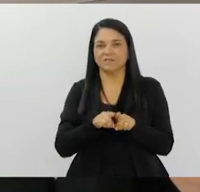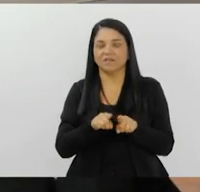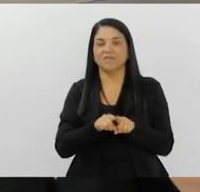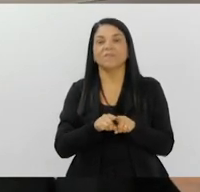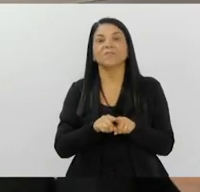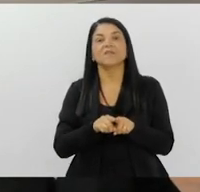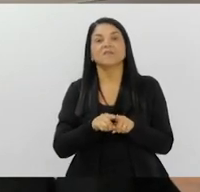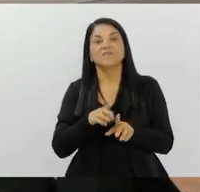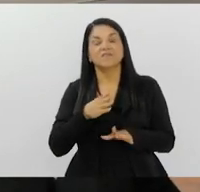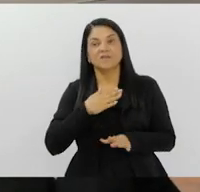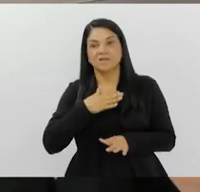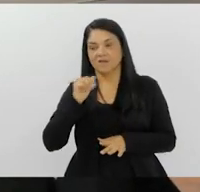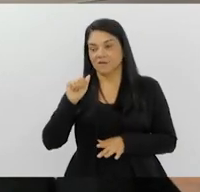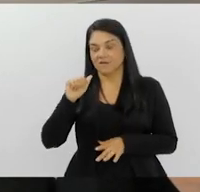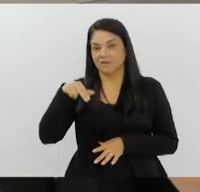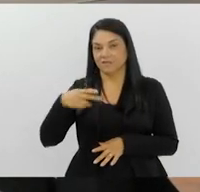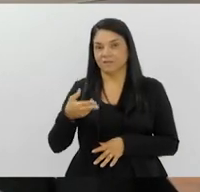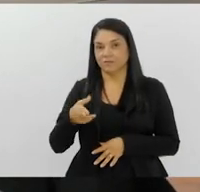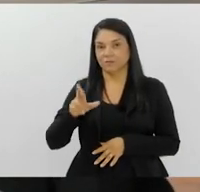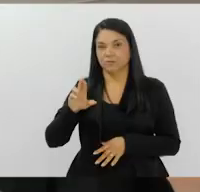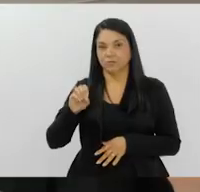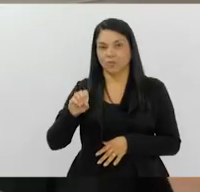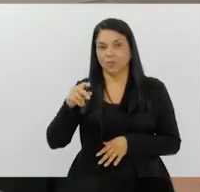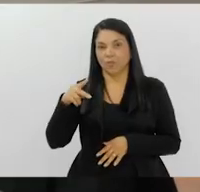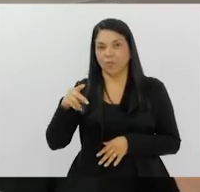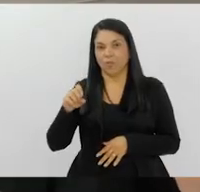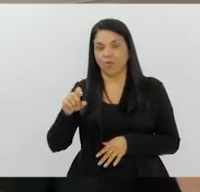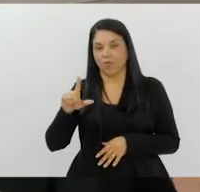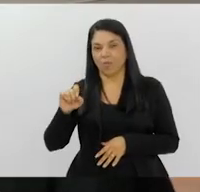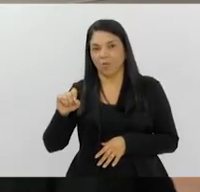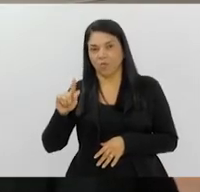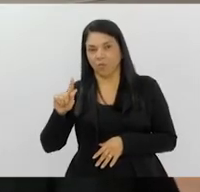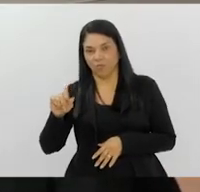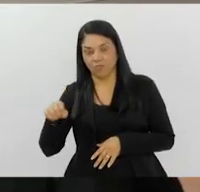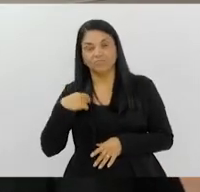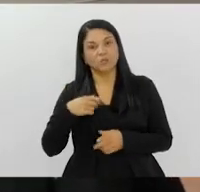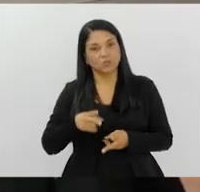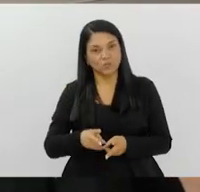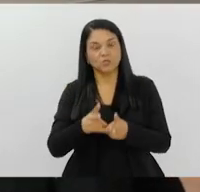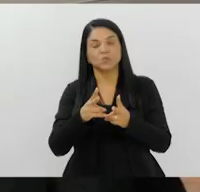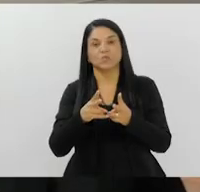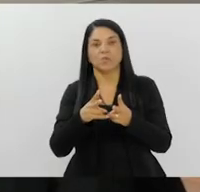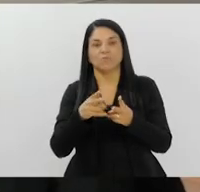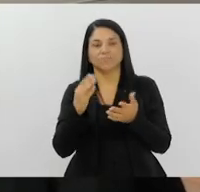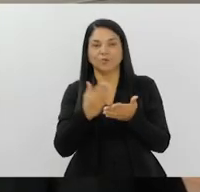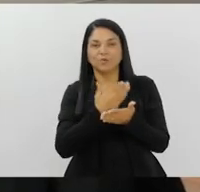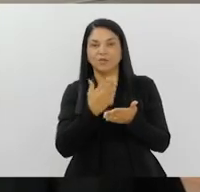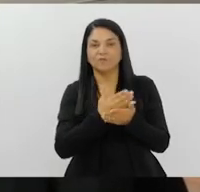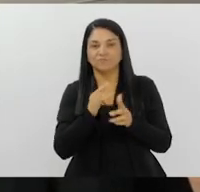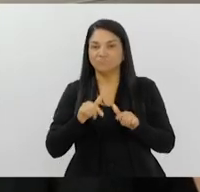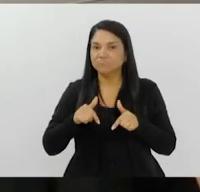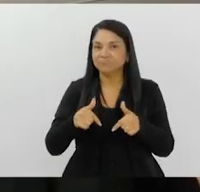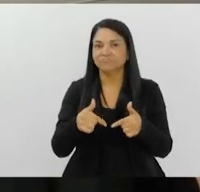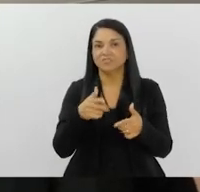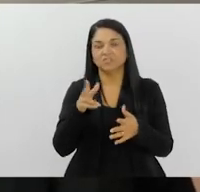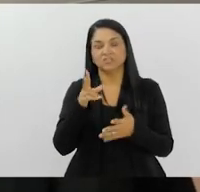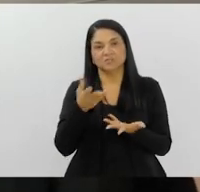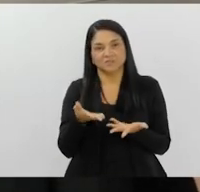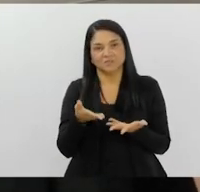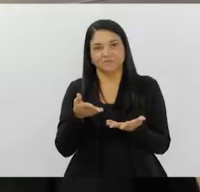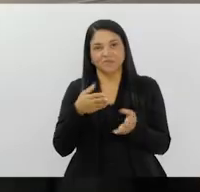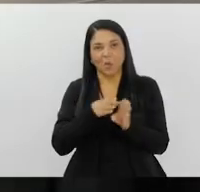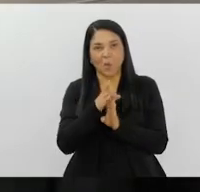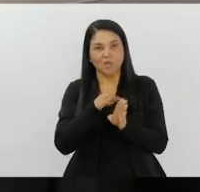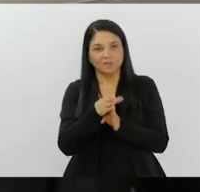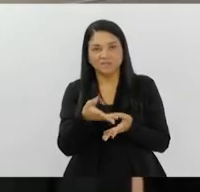vigor está né de 1890 mas ainda está em vigor então o antes de nós termos